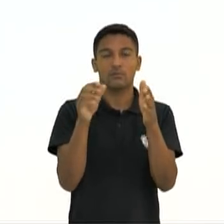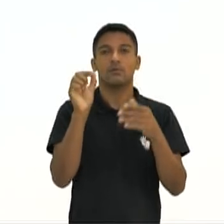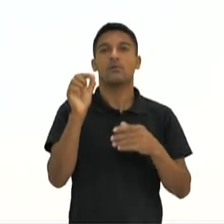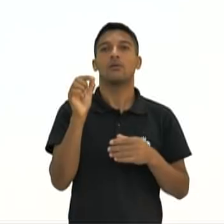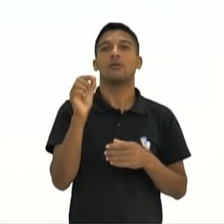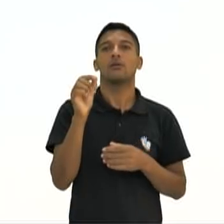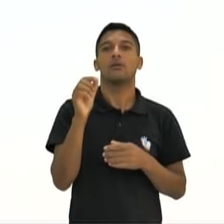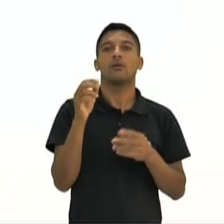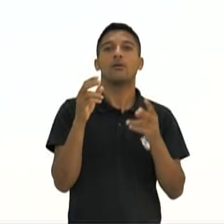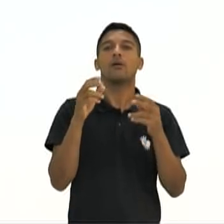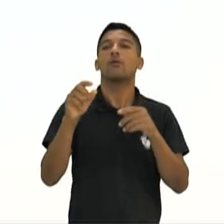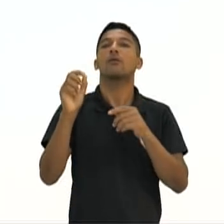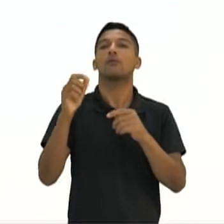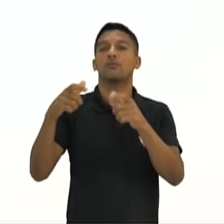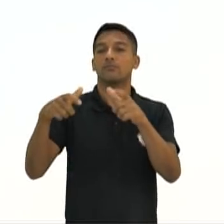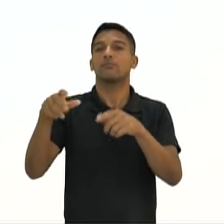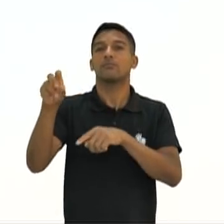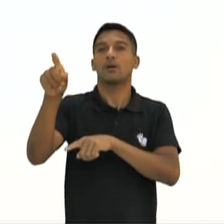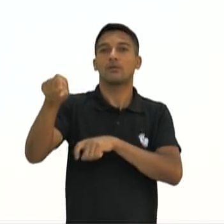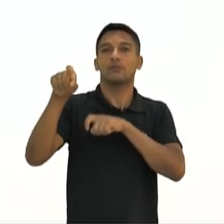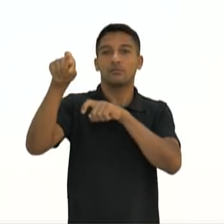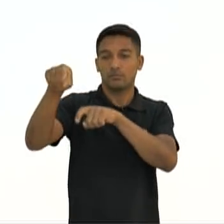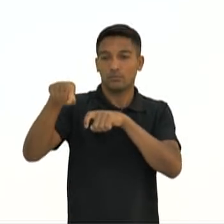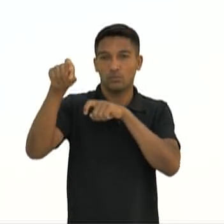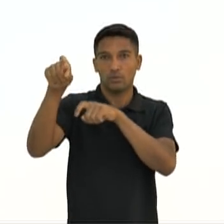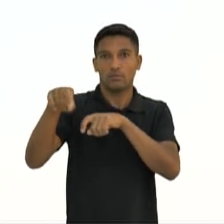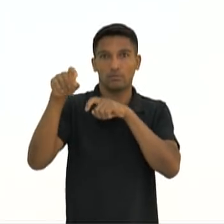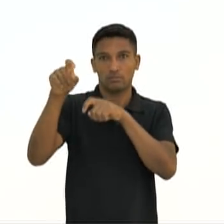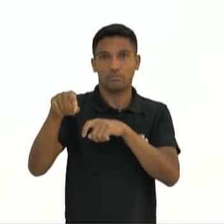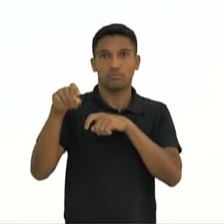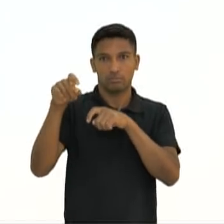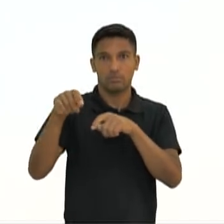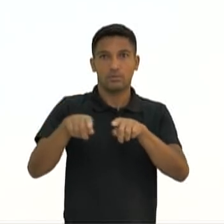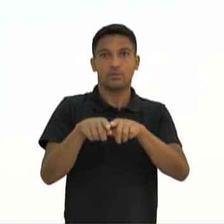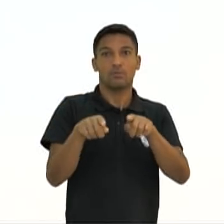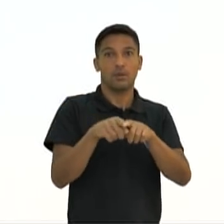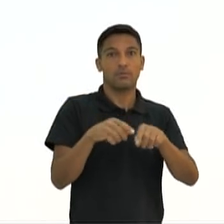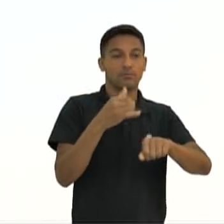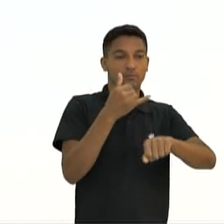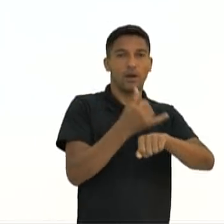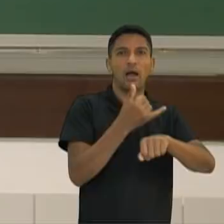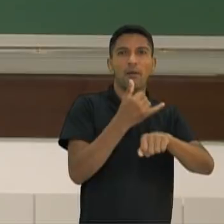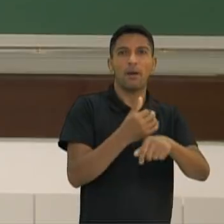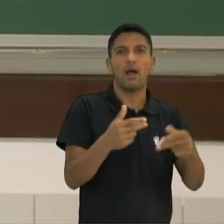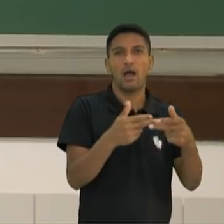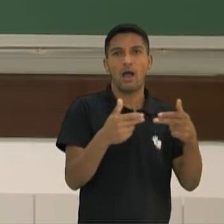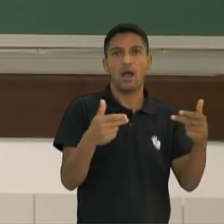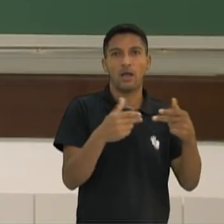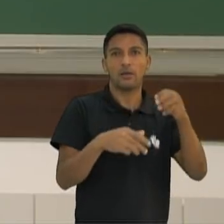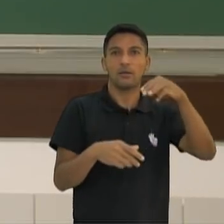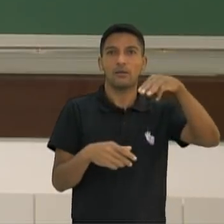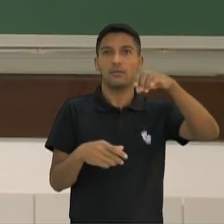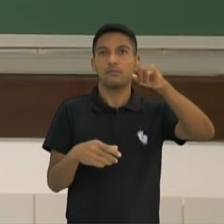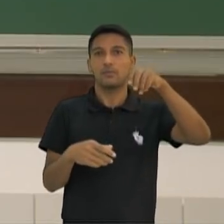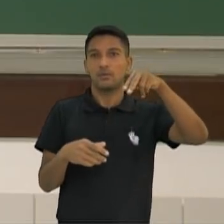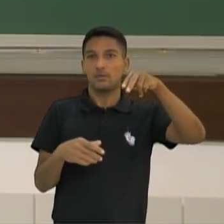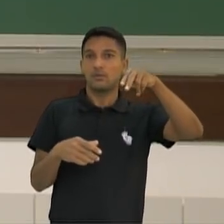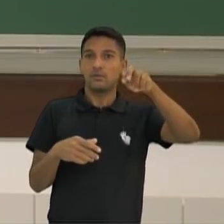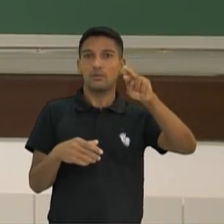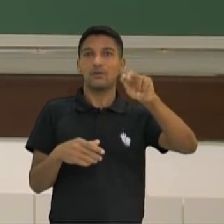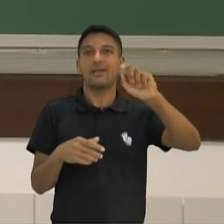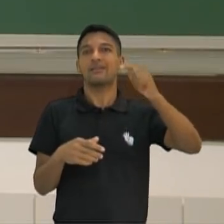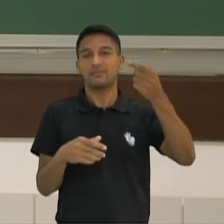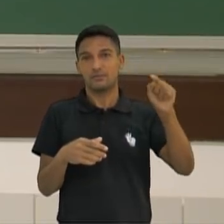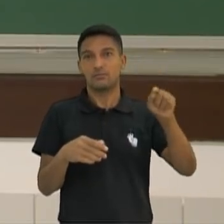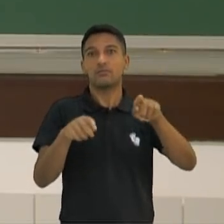verificar a agricultura, mineração, esgoto de forma geral, nesse sentido estamos falando de esgoto tanto ligado à rede